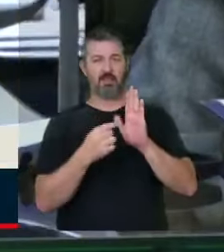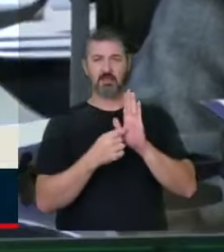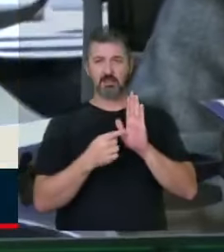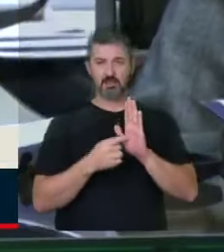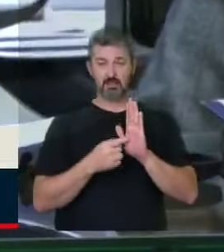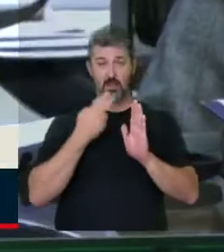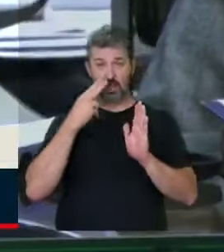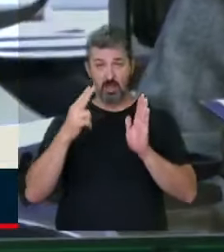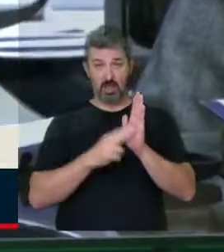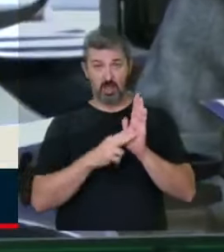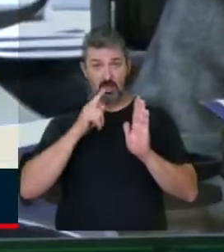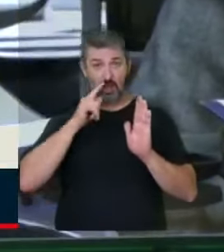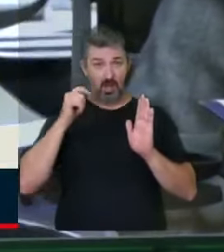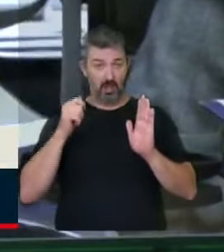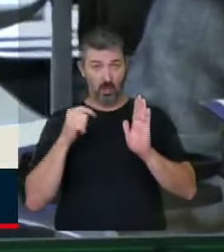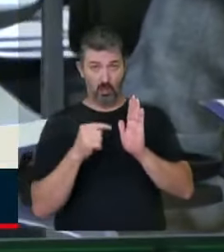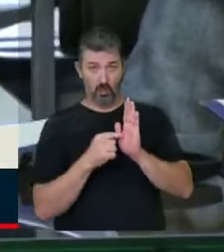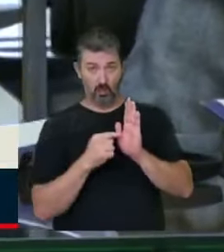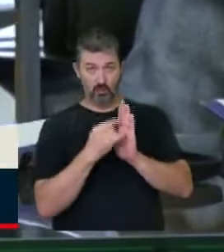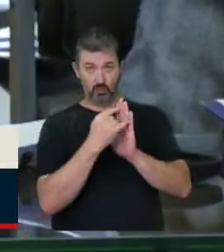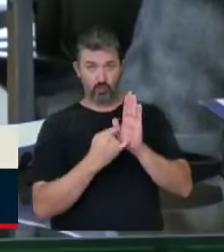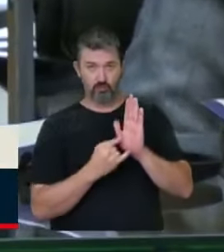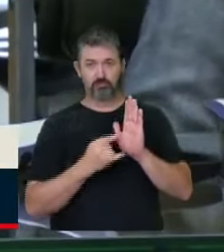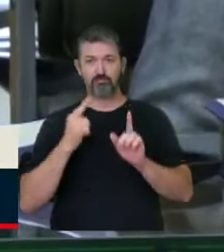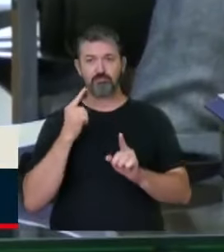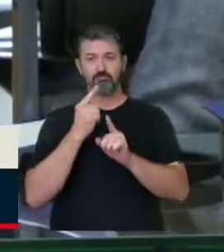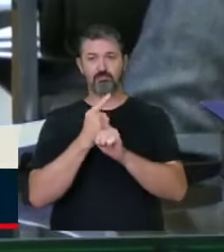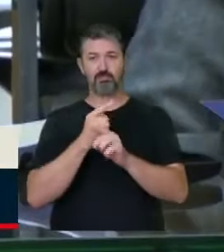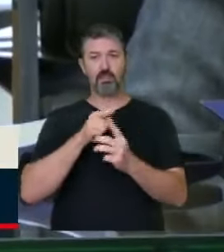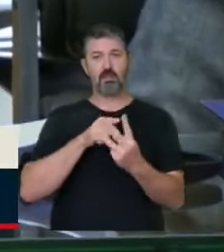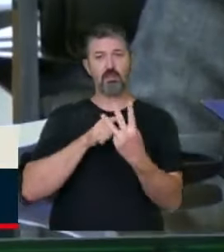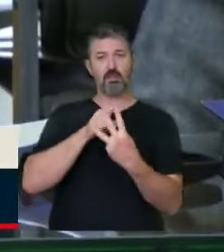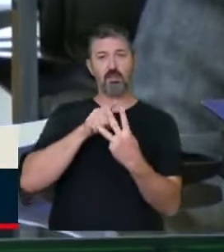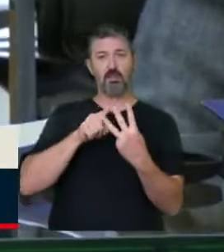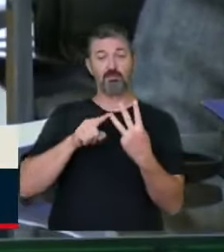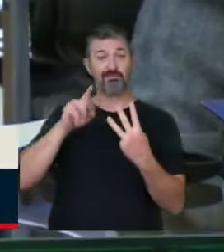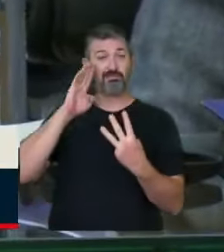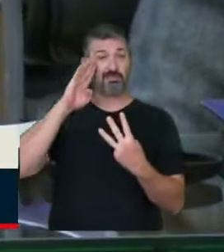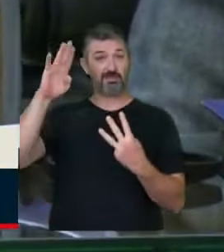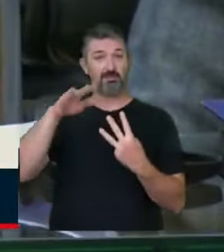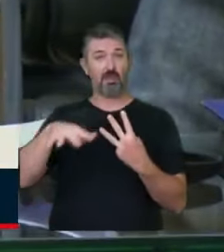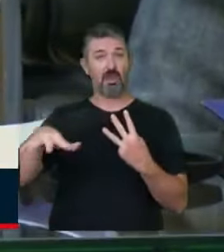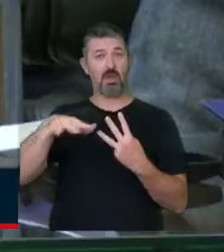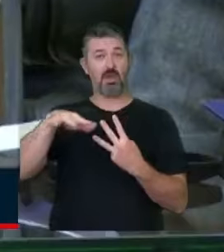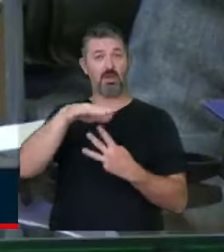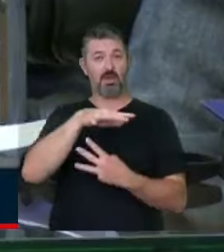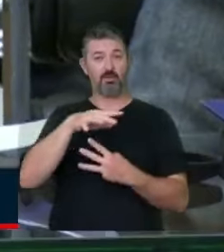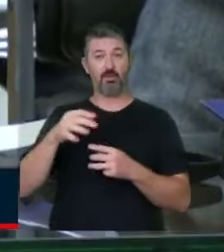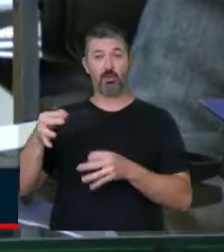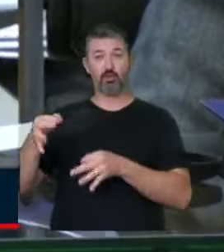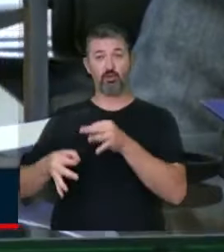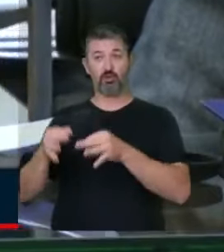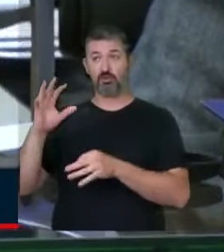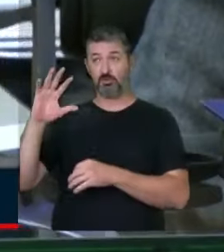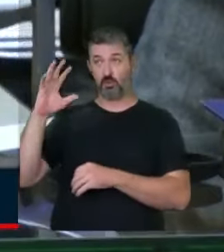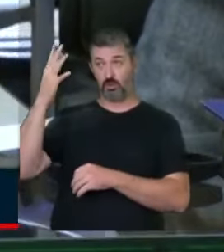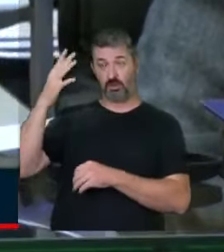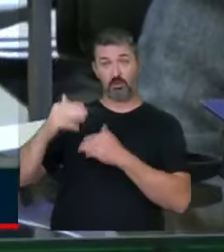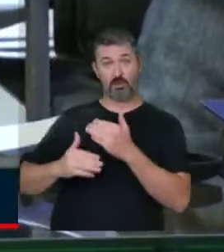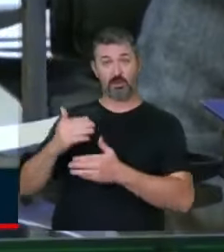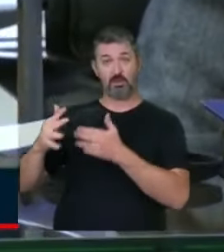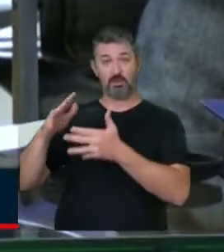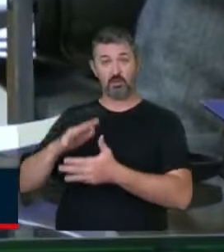como a Carta de Alagoas, identificou três áreas prioritárias: a justiça climática e